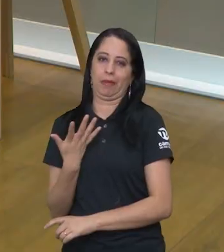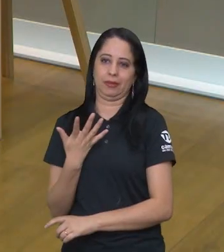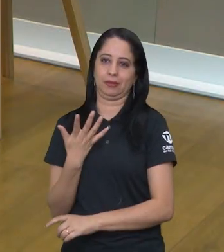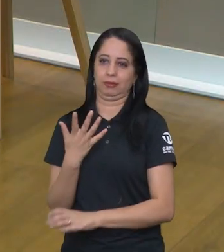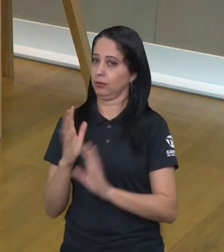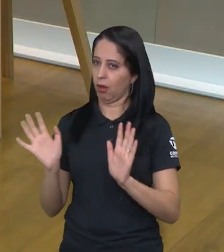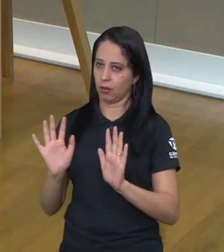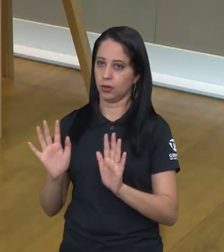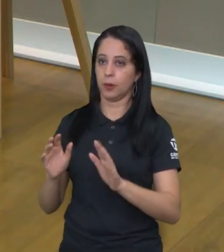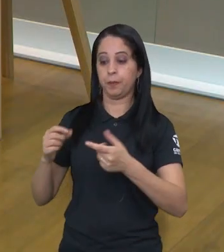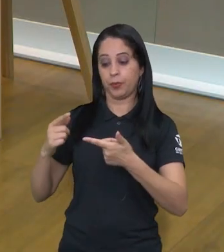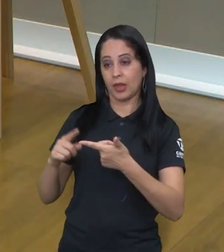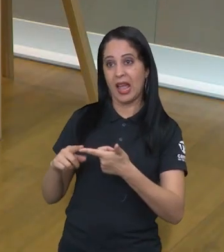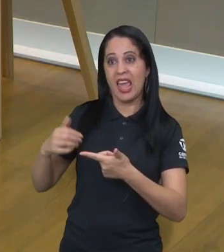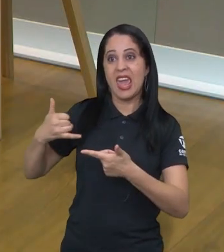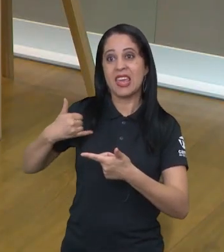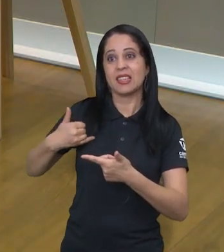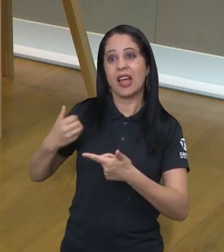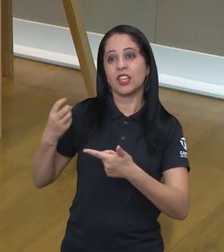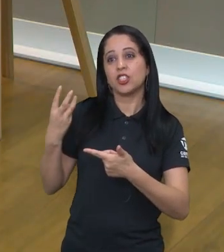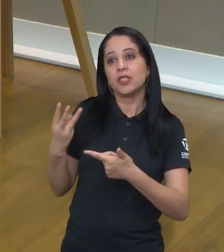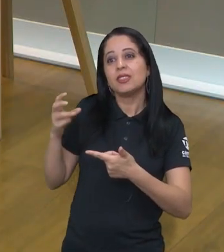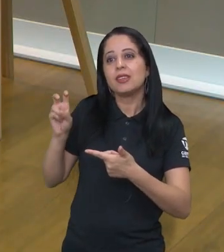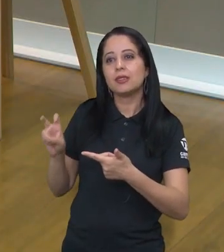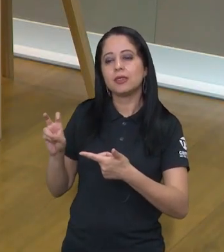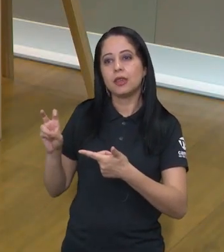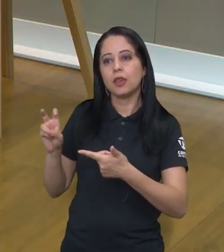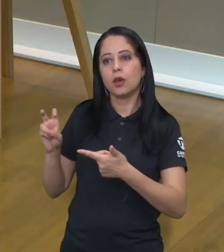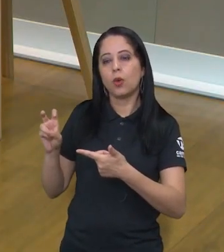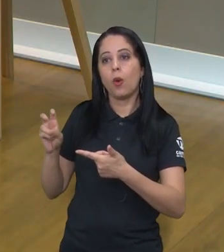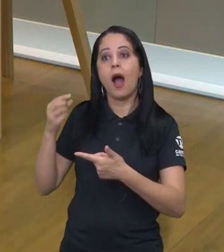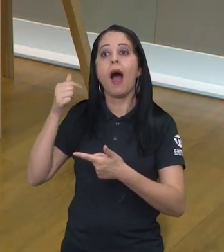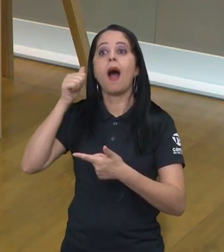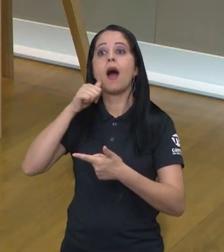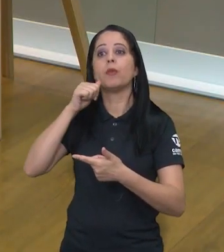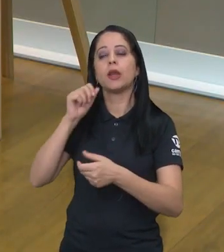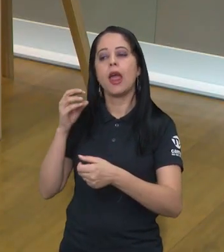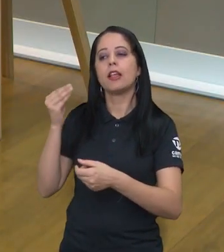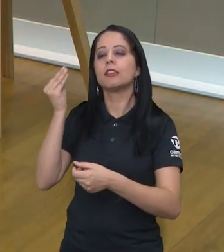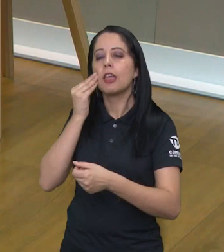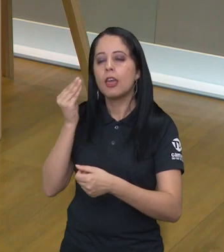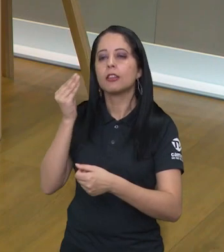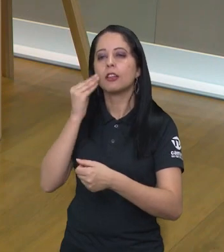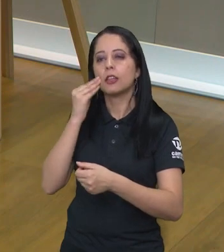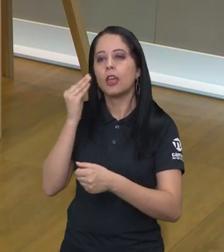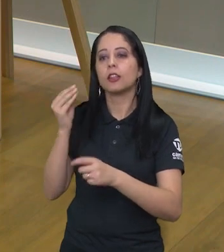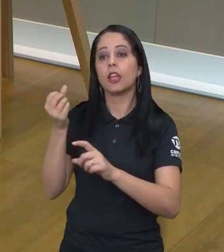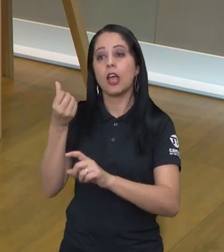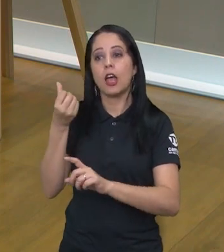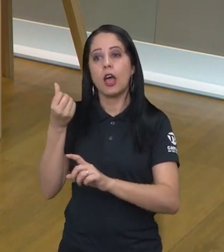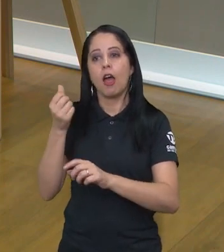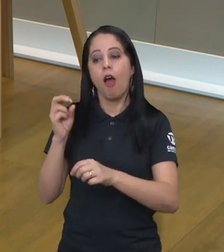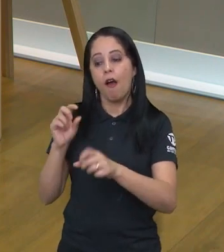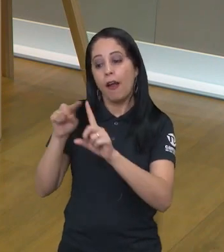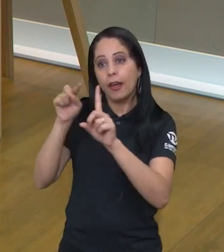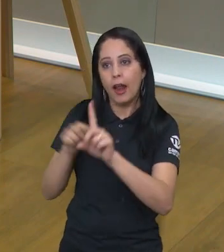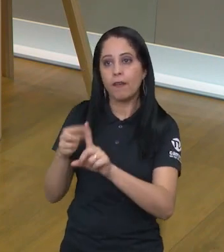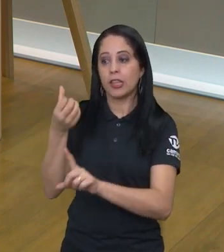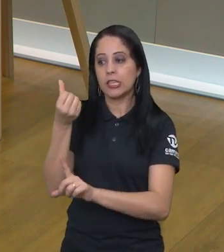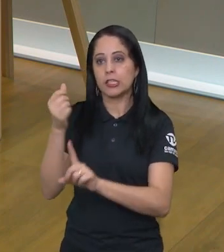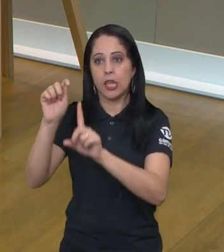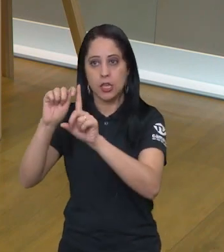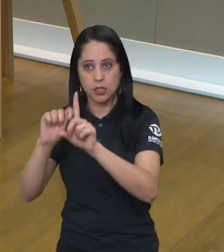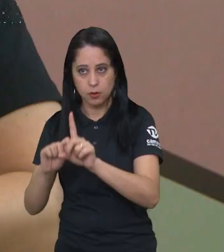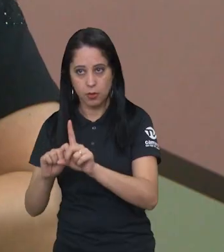dos 35 anos é 6 meses. Se ela não engravidou em 6 meses, ela tem mais de 35 anos, ela tem que procurar